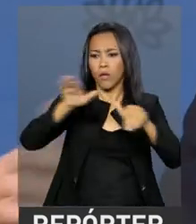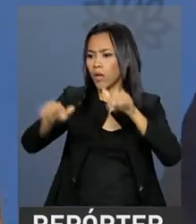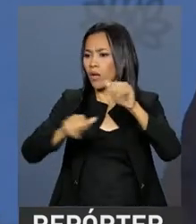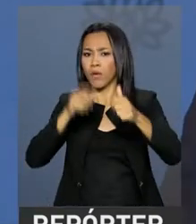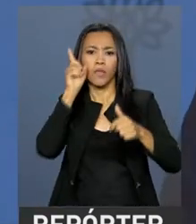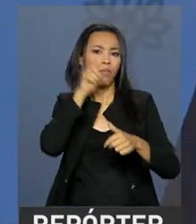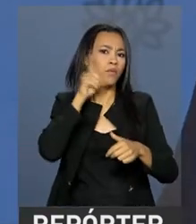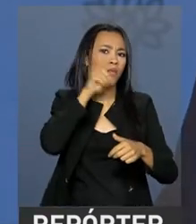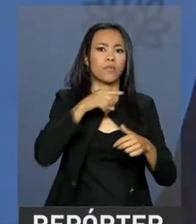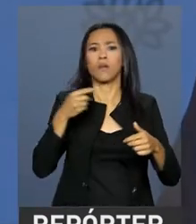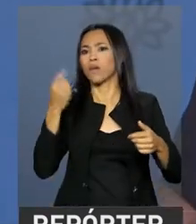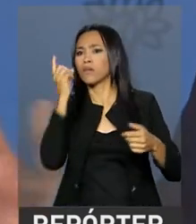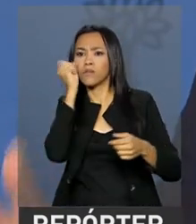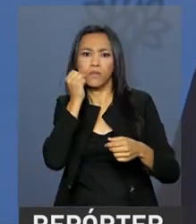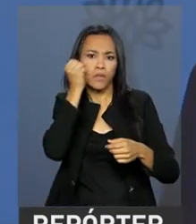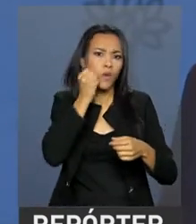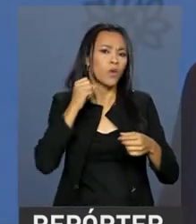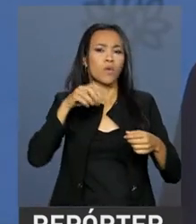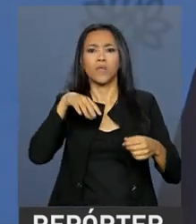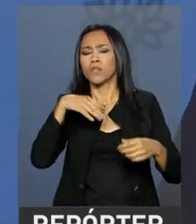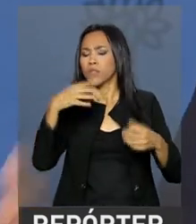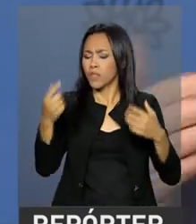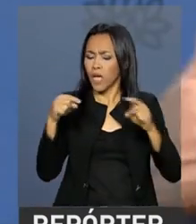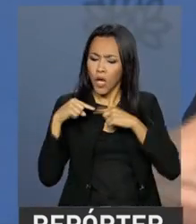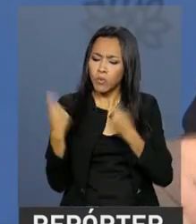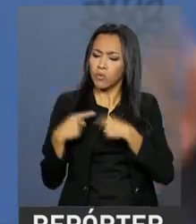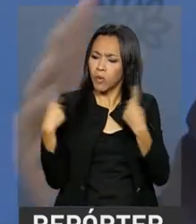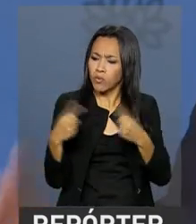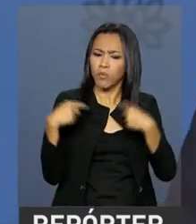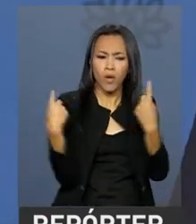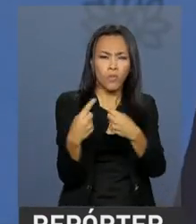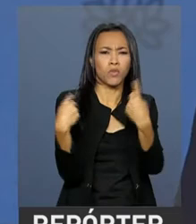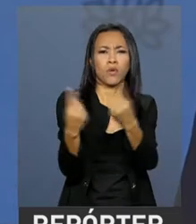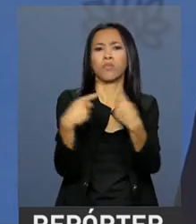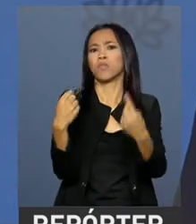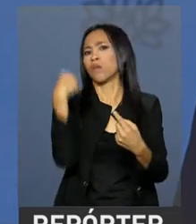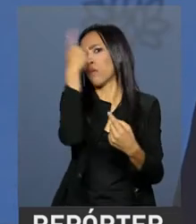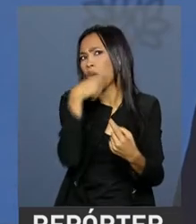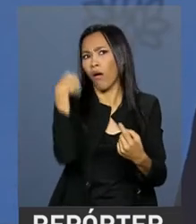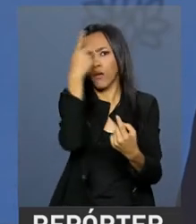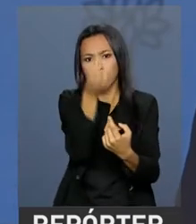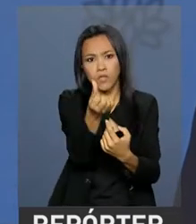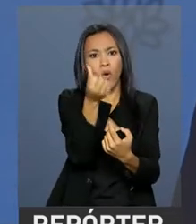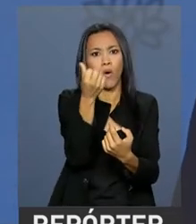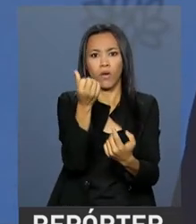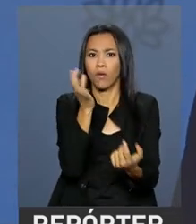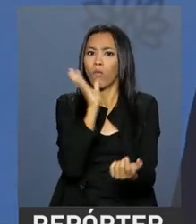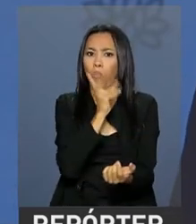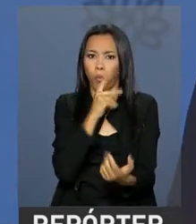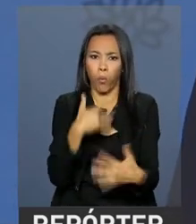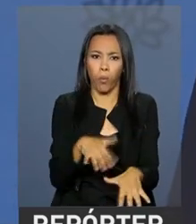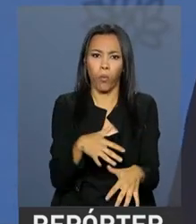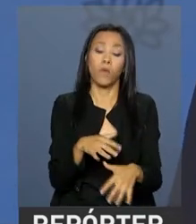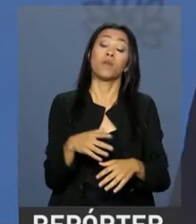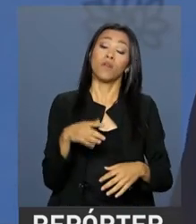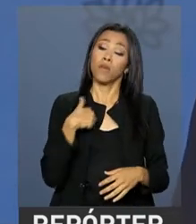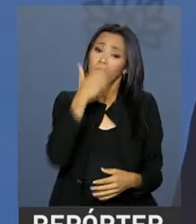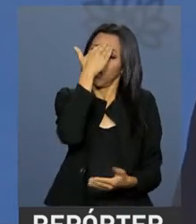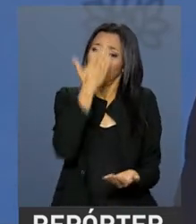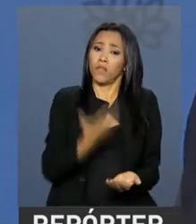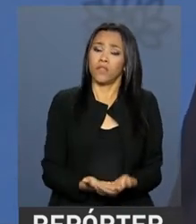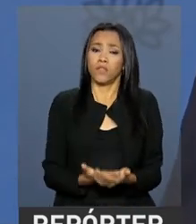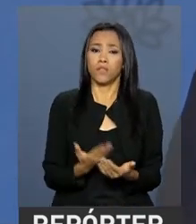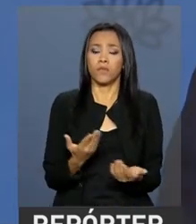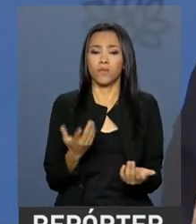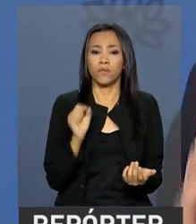60, 80 reuniões durando aí 5, 6 horas, E acredito que tem uma